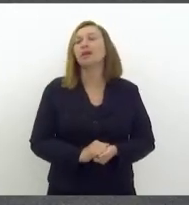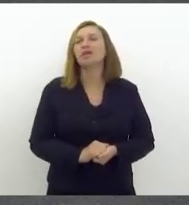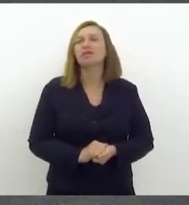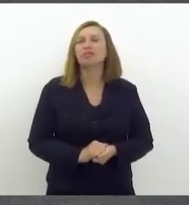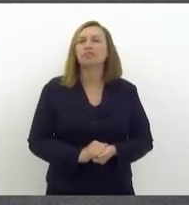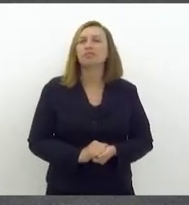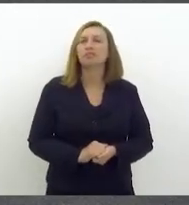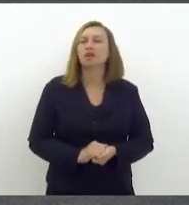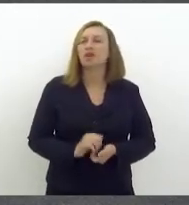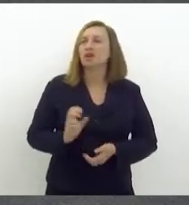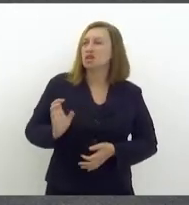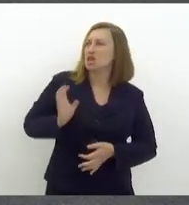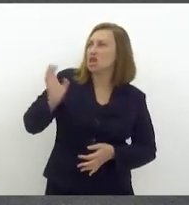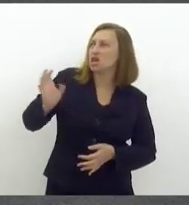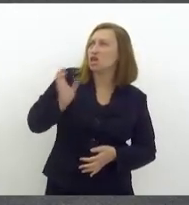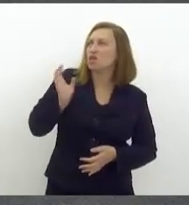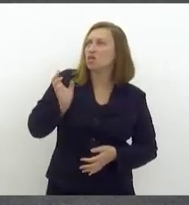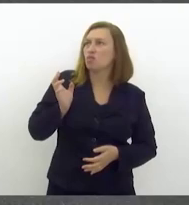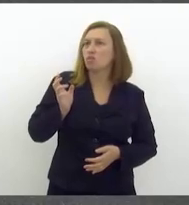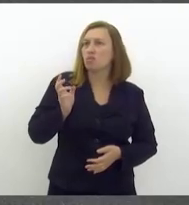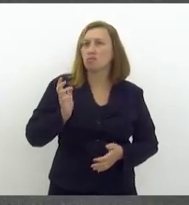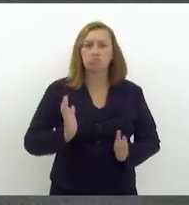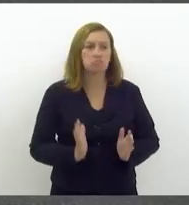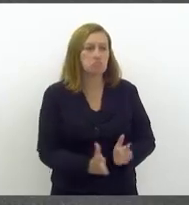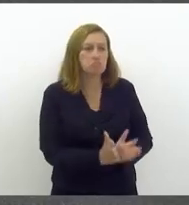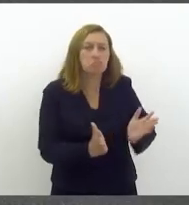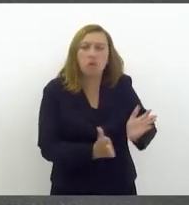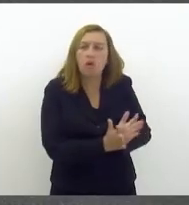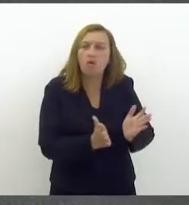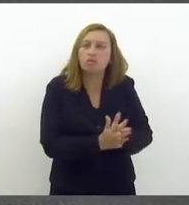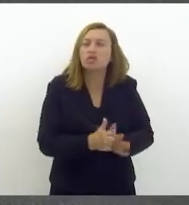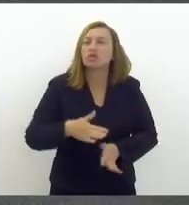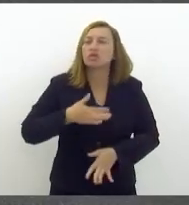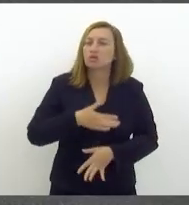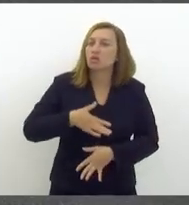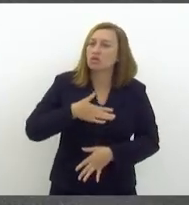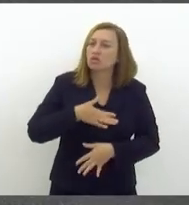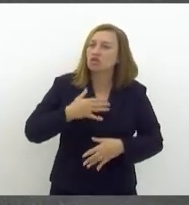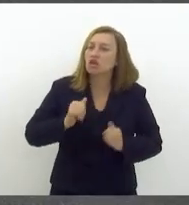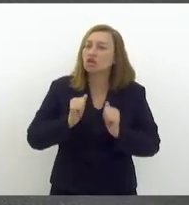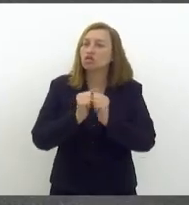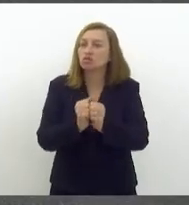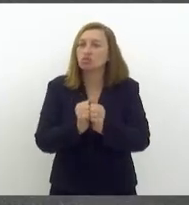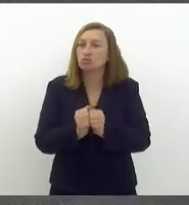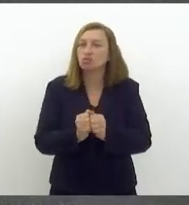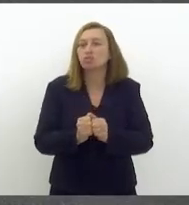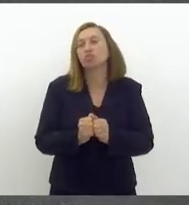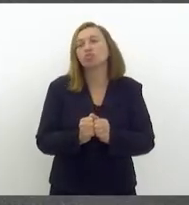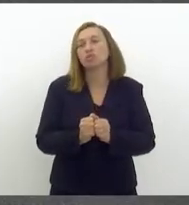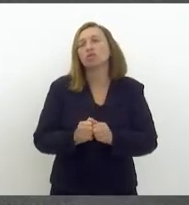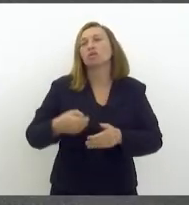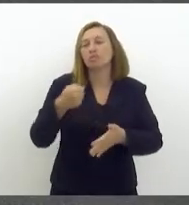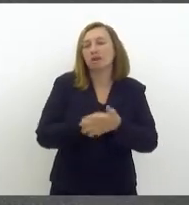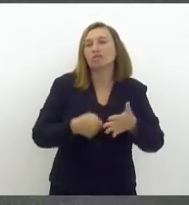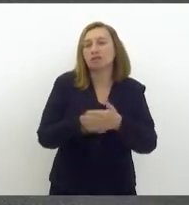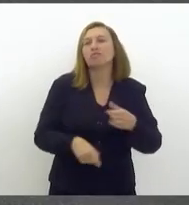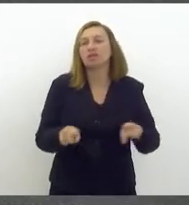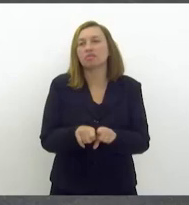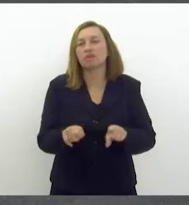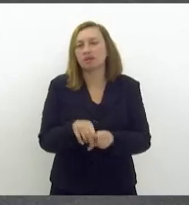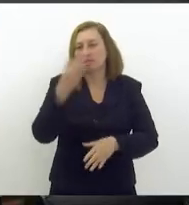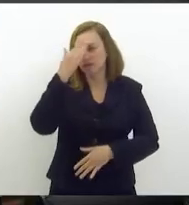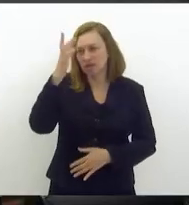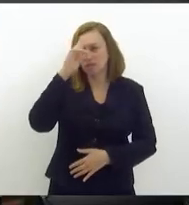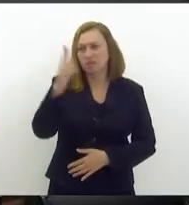Seja rico ou seja a pessoa que não tem um poder aquisitivo gosta presente então quer dizer que estarei junto para lutarmos por isso obrigado senhor